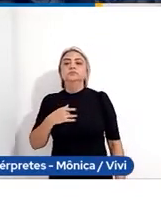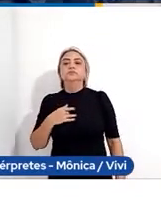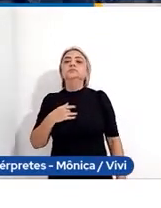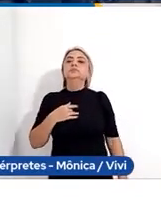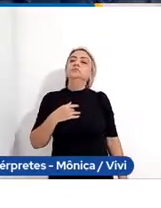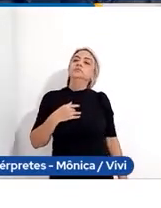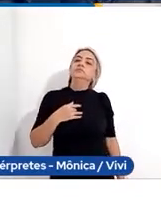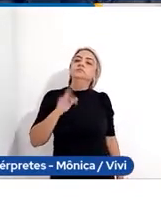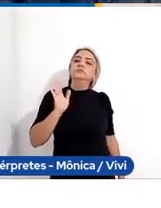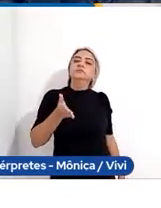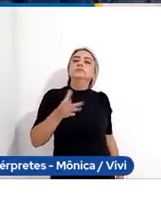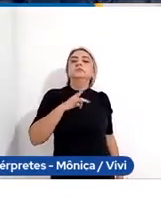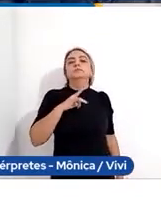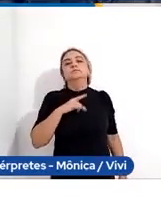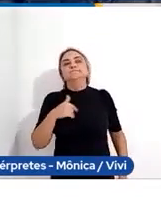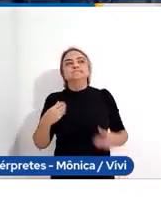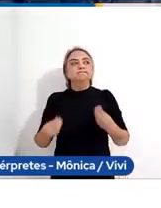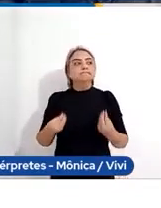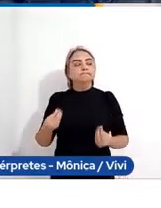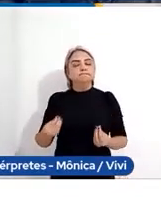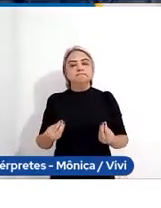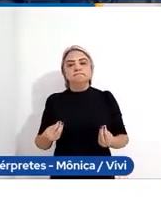o que já seria uma